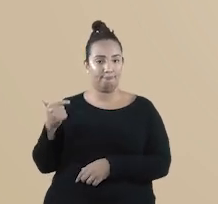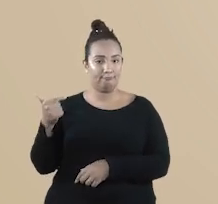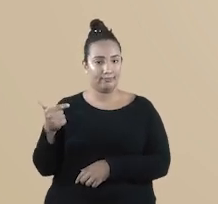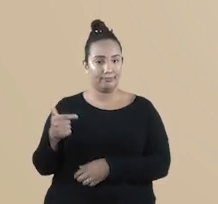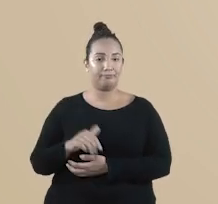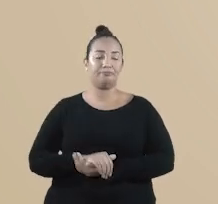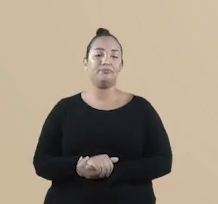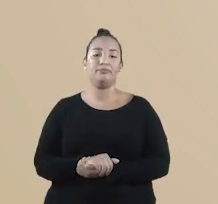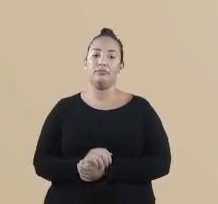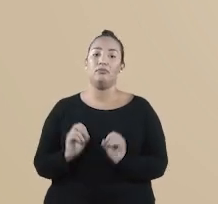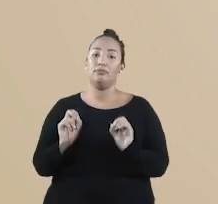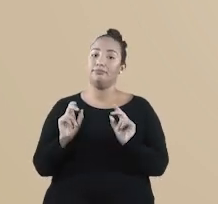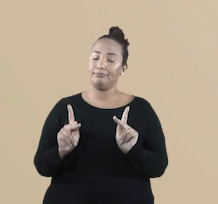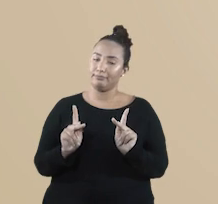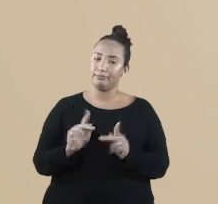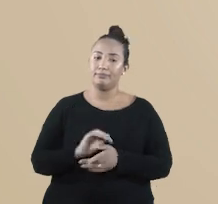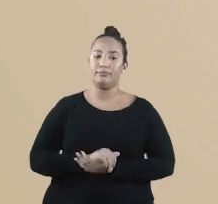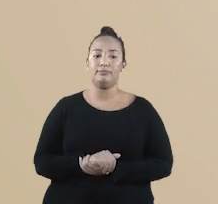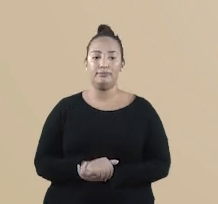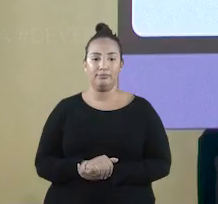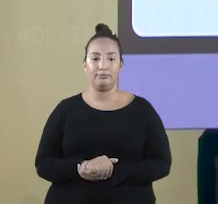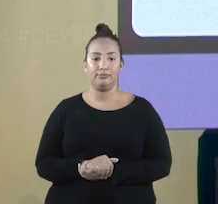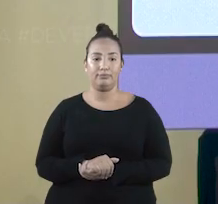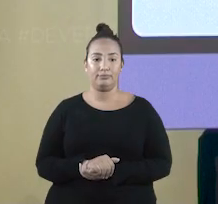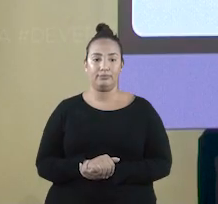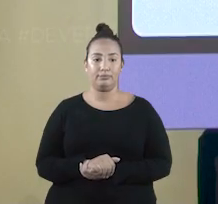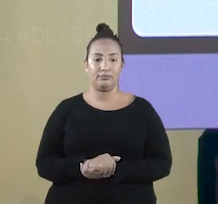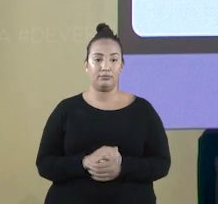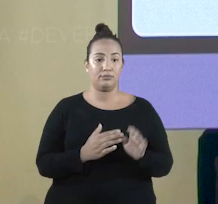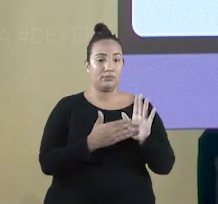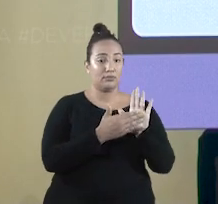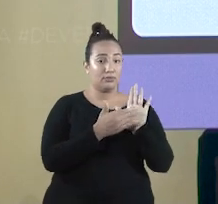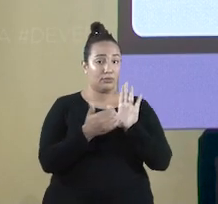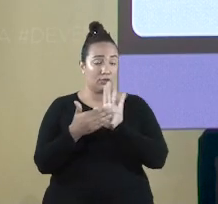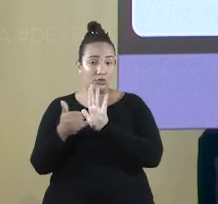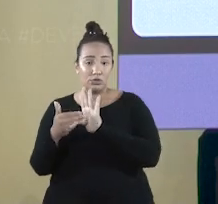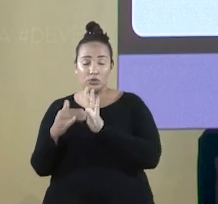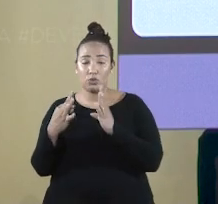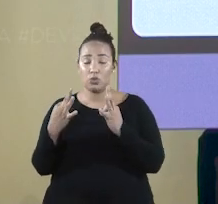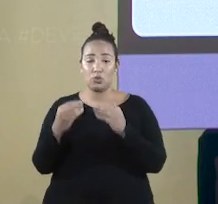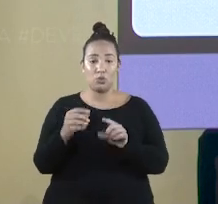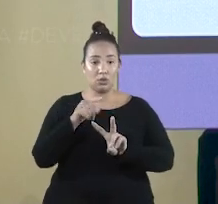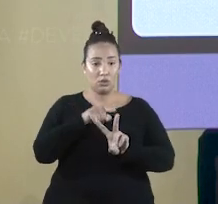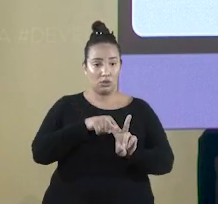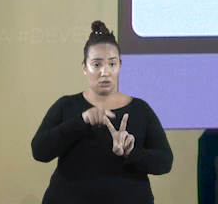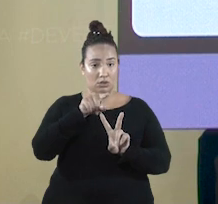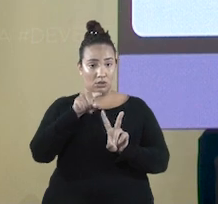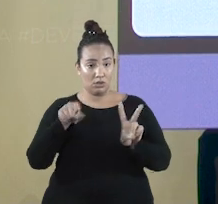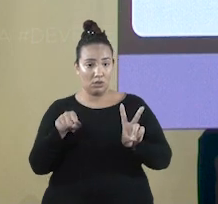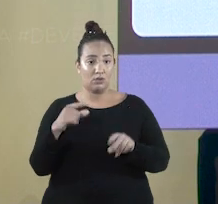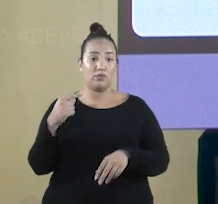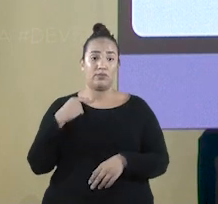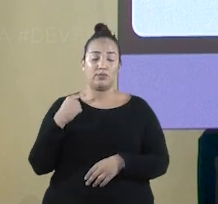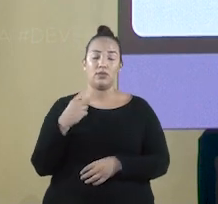vezes h². Tudo bem? Extraindo a raiz de todas as variáveis, obteremos